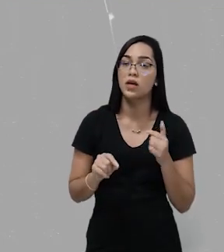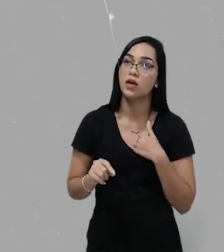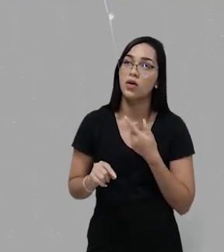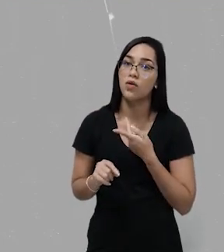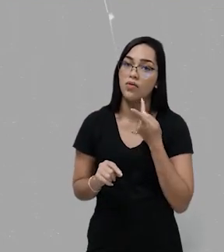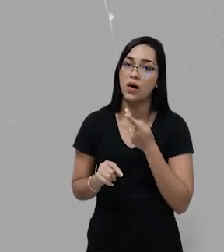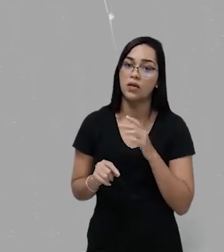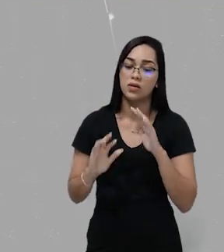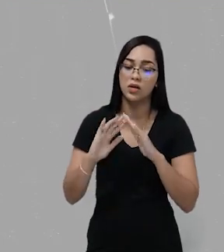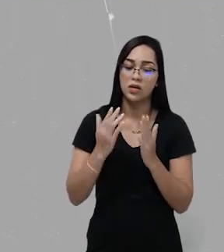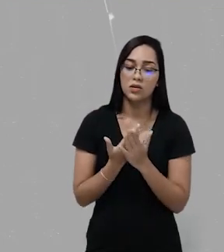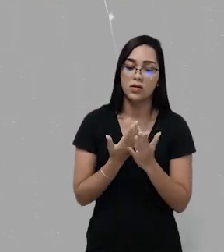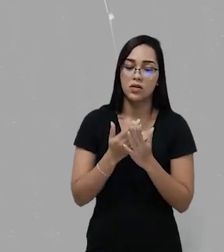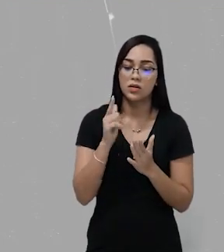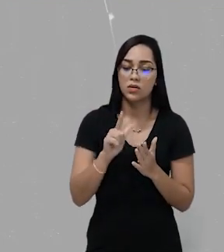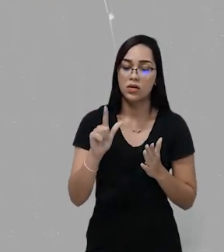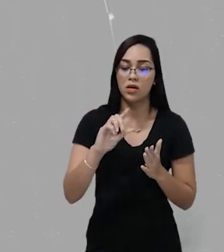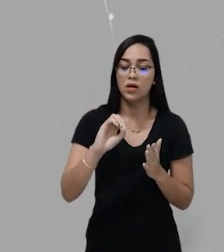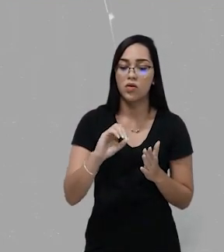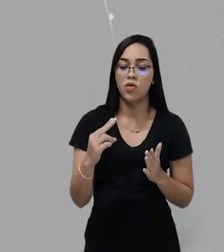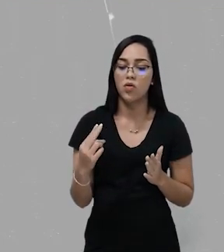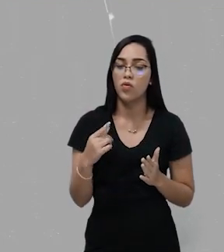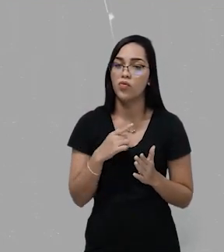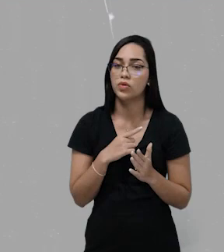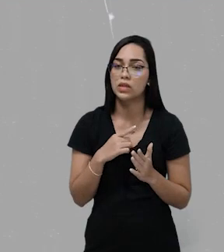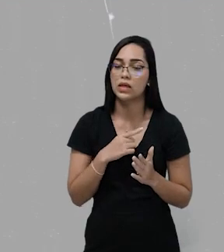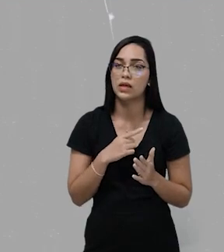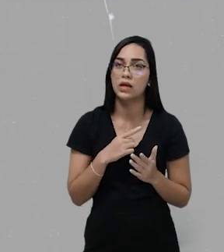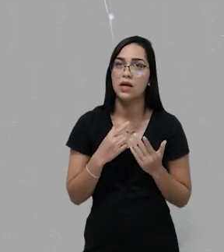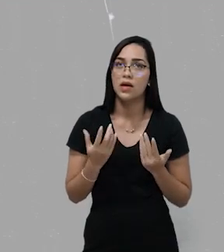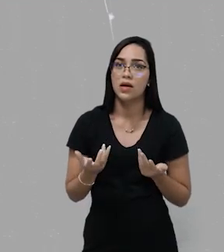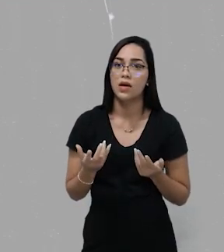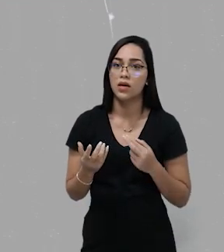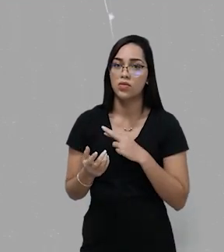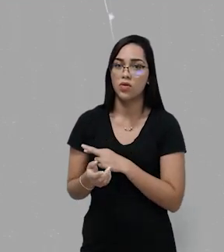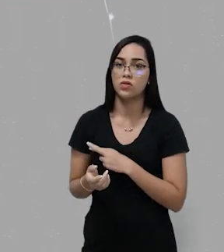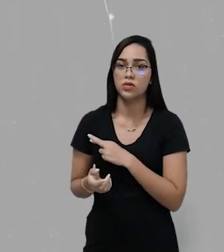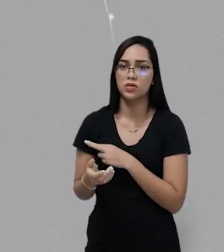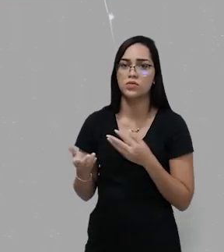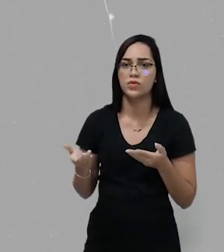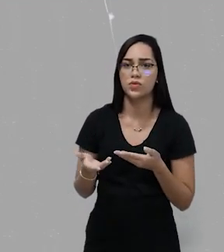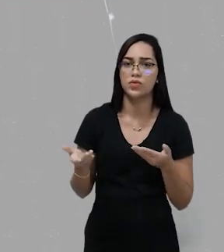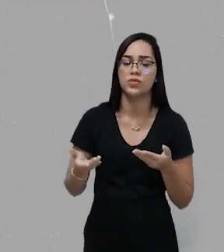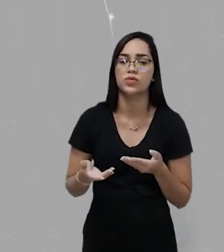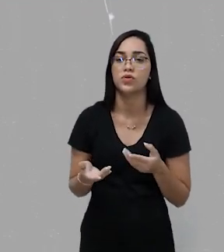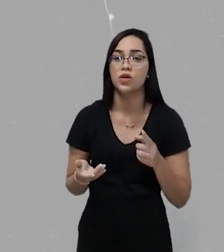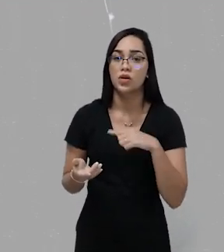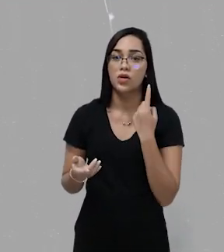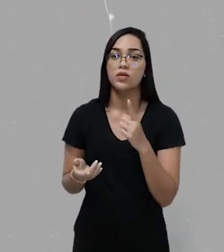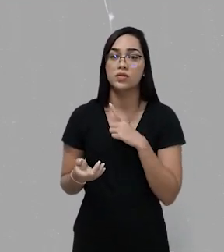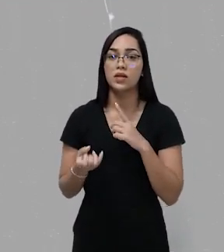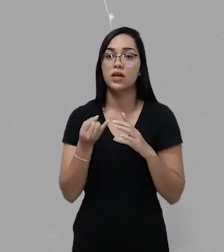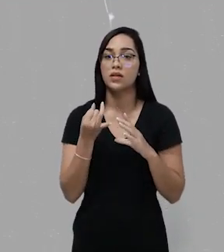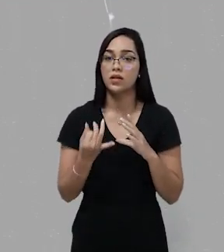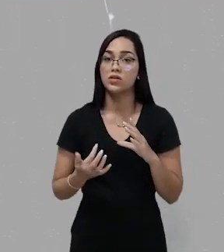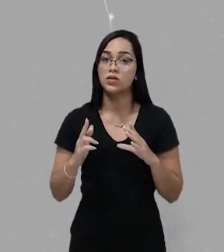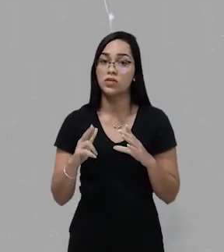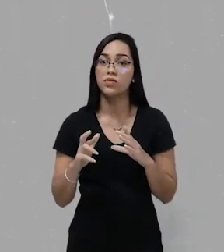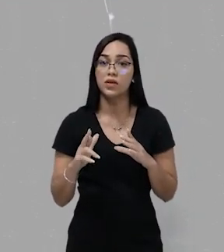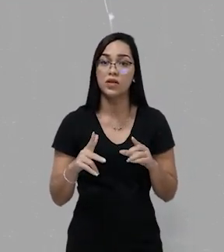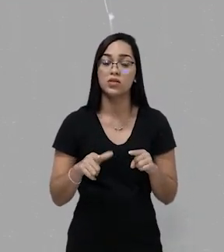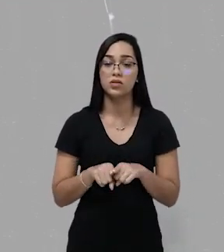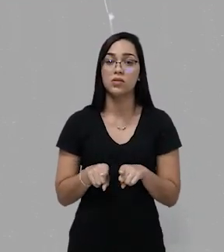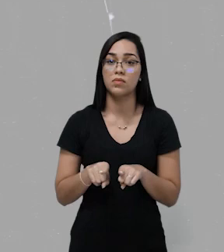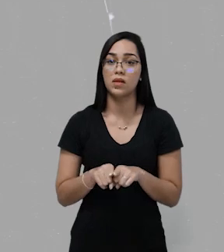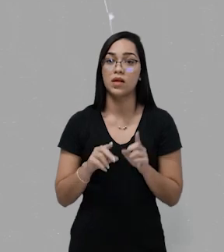falo da escola literária ou quando eu falo do romantismo nos dias atuais, nós temos características diferentes. E é